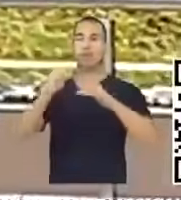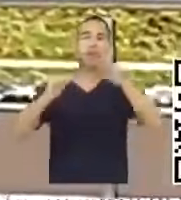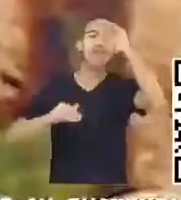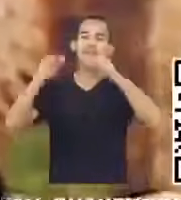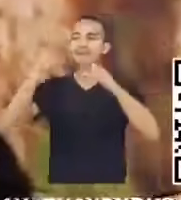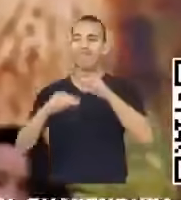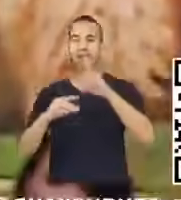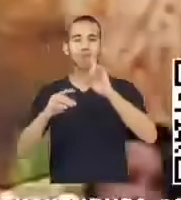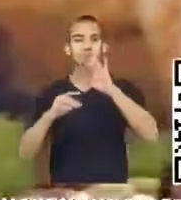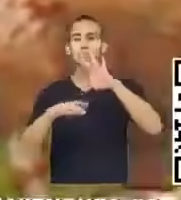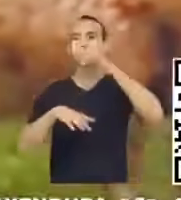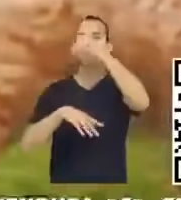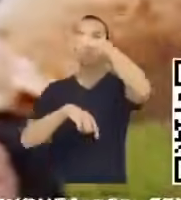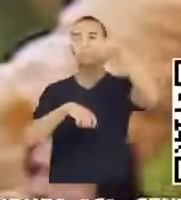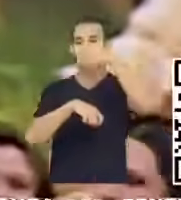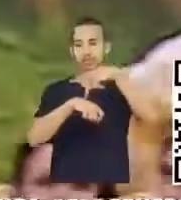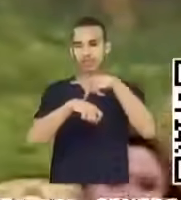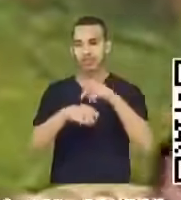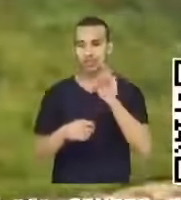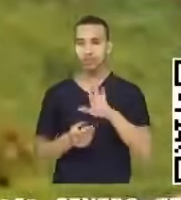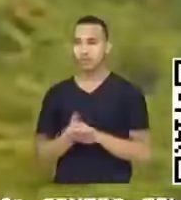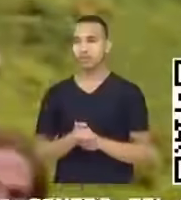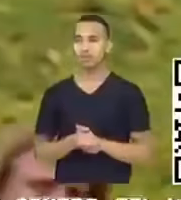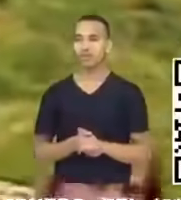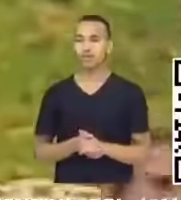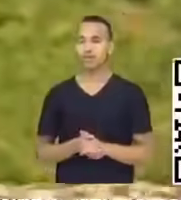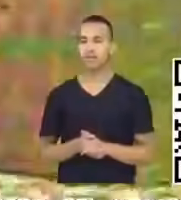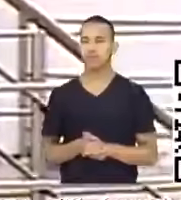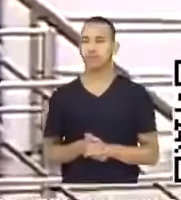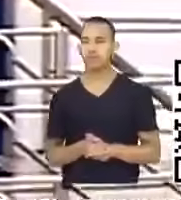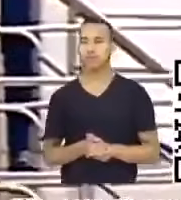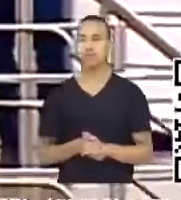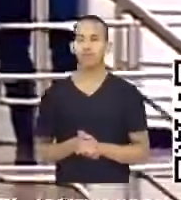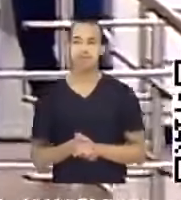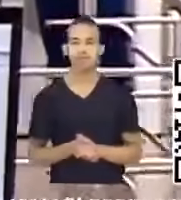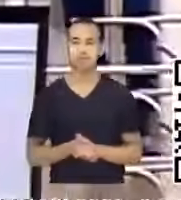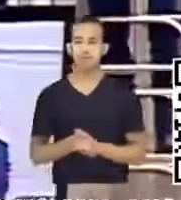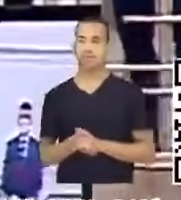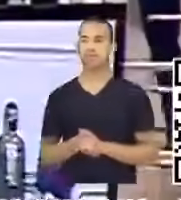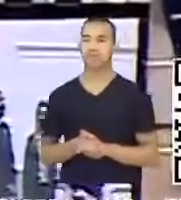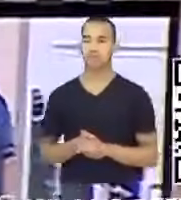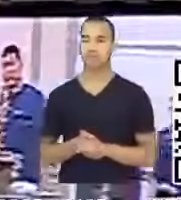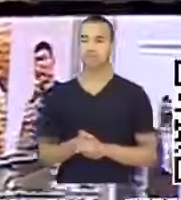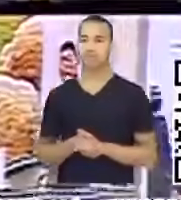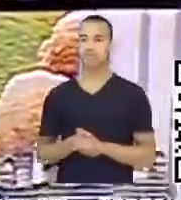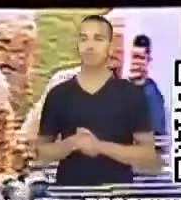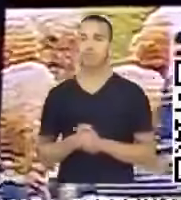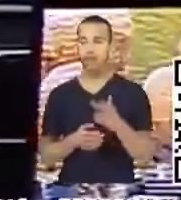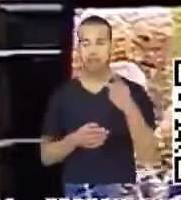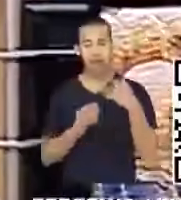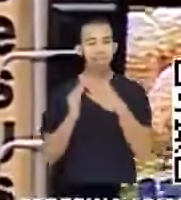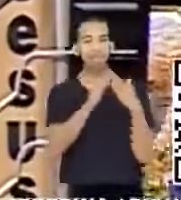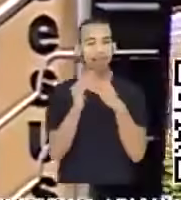internacional e é quando fala de shampoo e já abordou manda o número inteiro aí falou